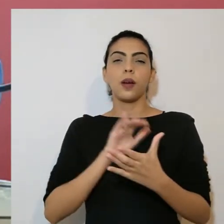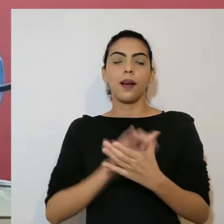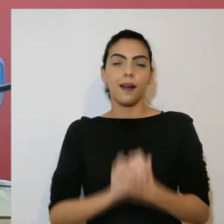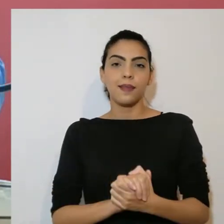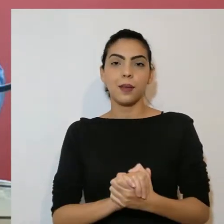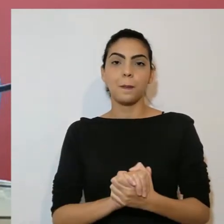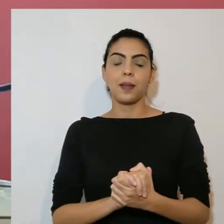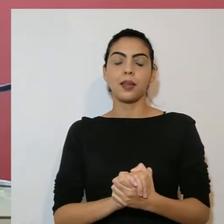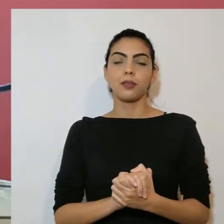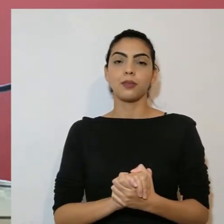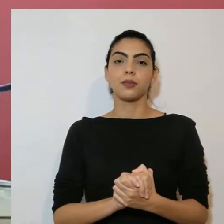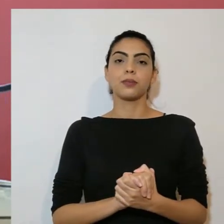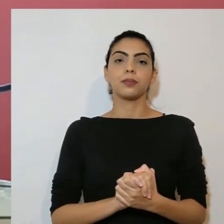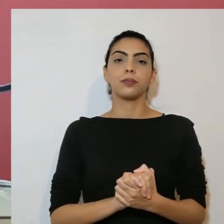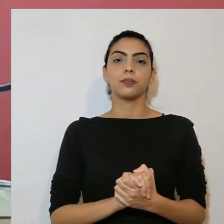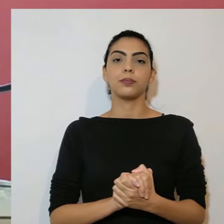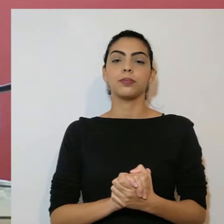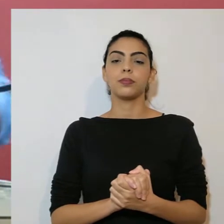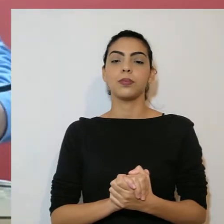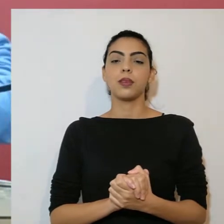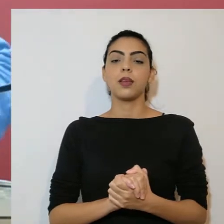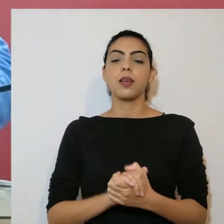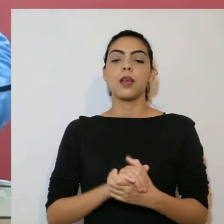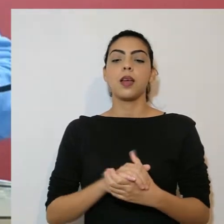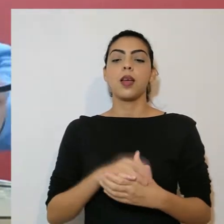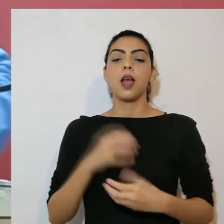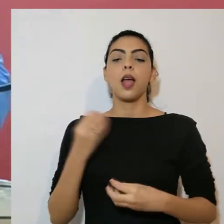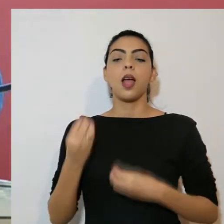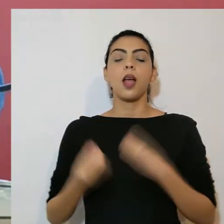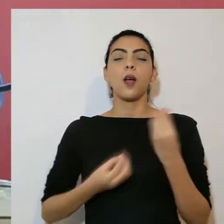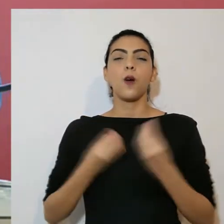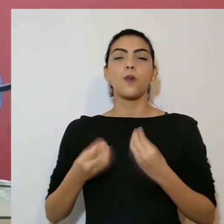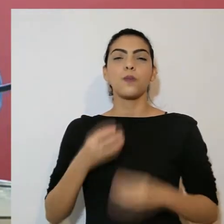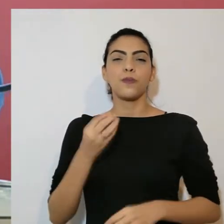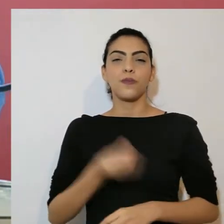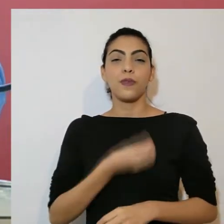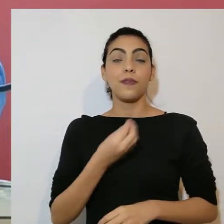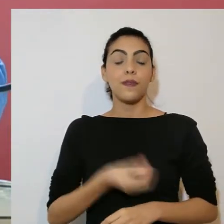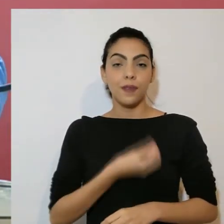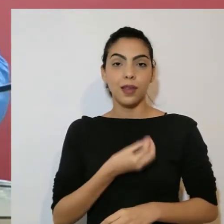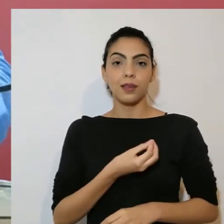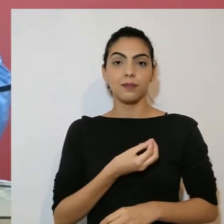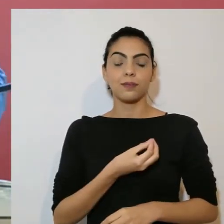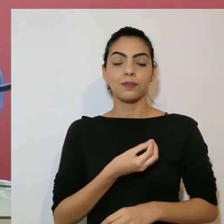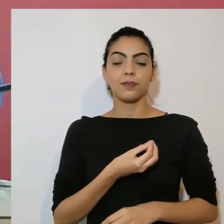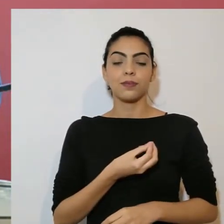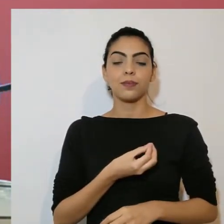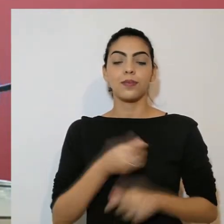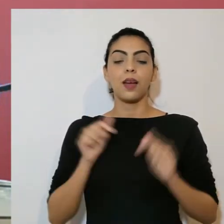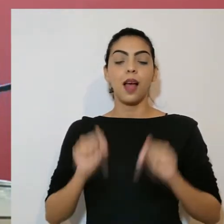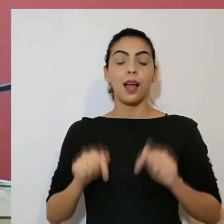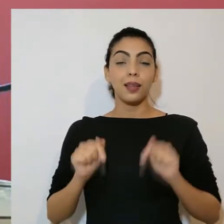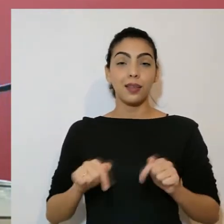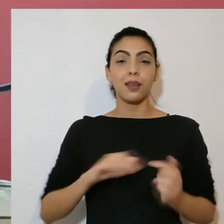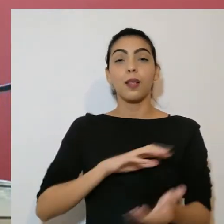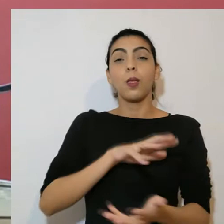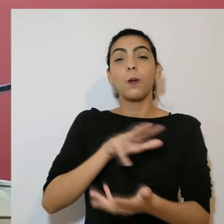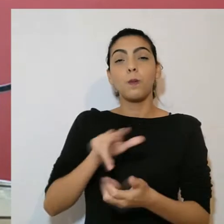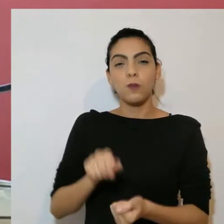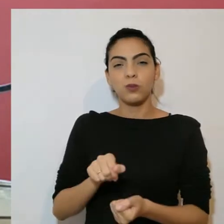uma maneira de viver dentro de um mundo pecaminoso e de uma